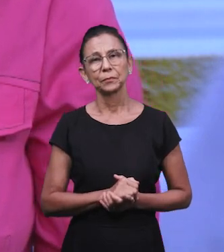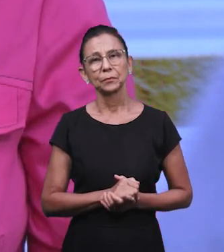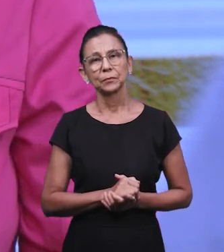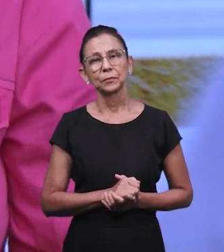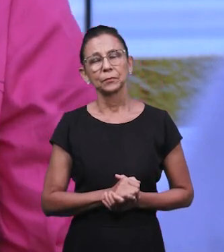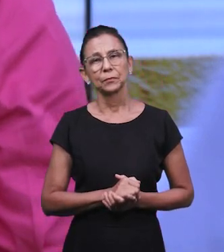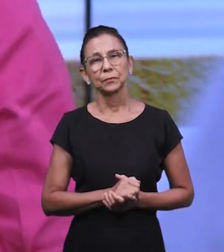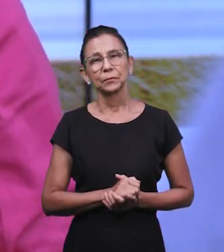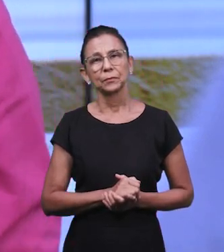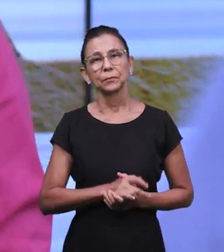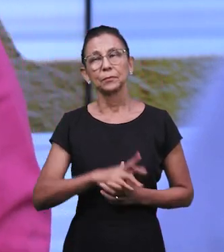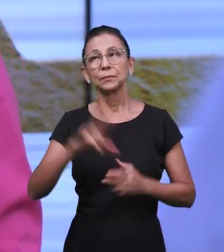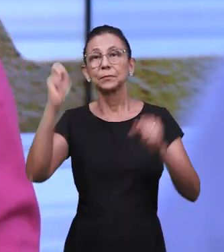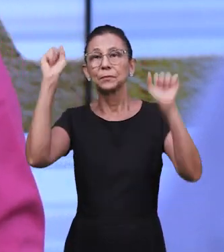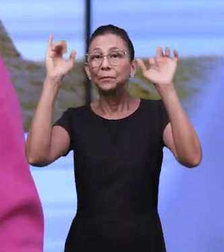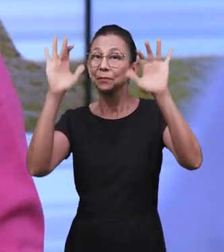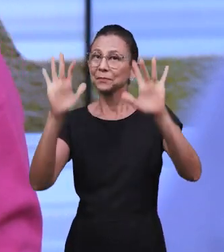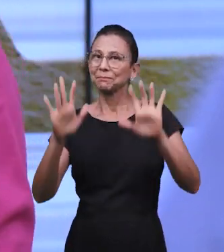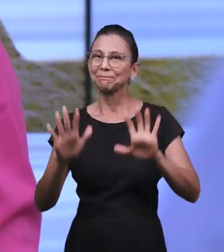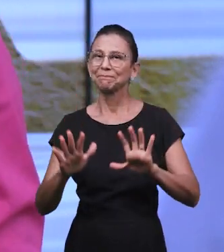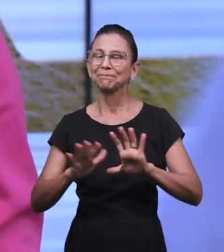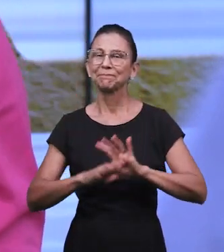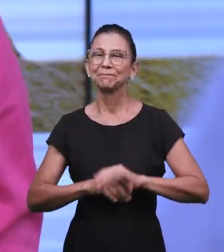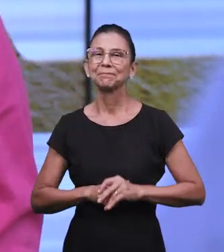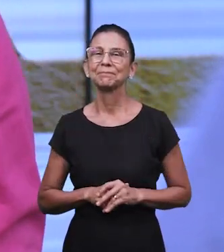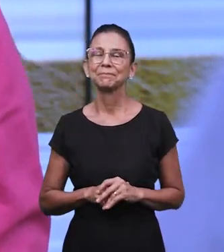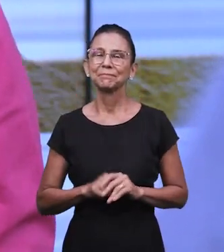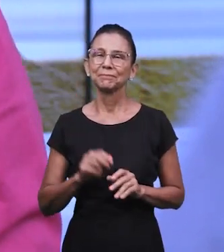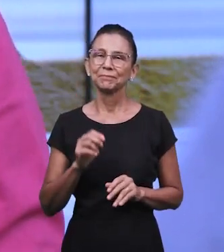Senhor permaneça nos abençoando grandemente com